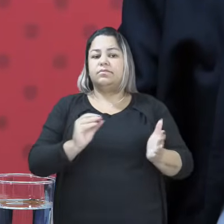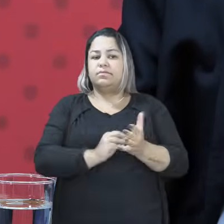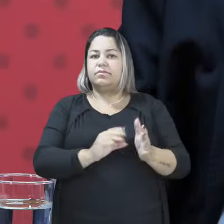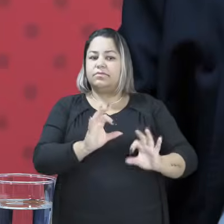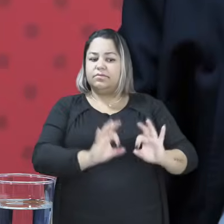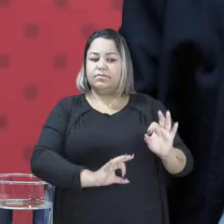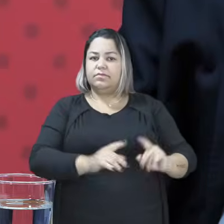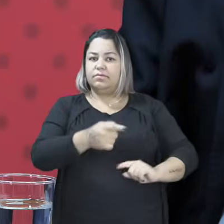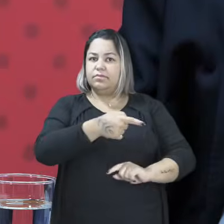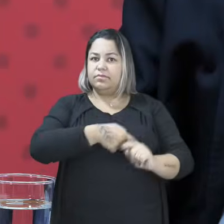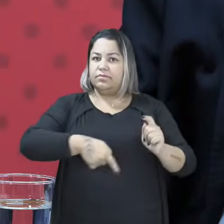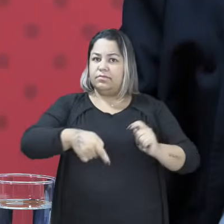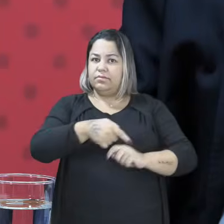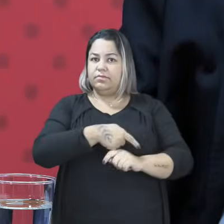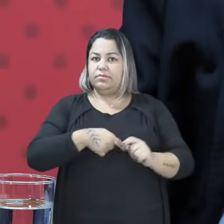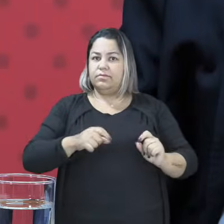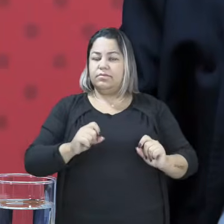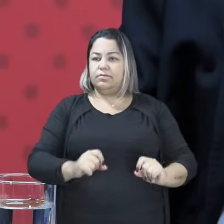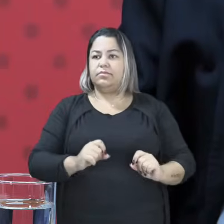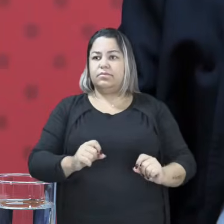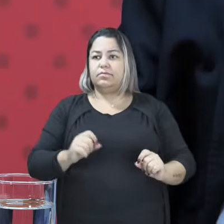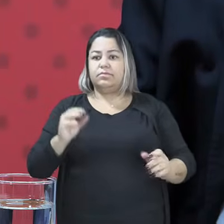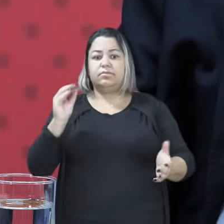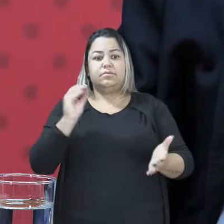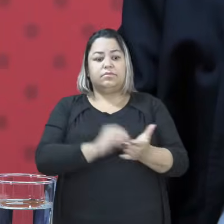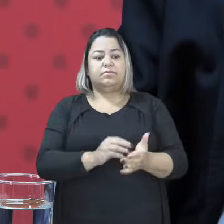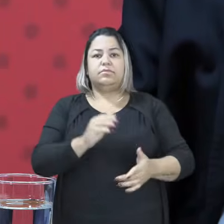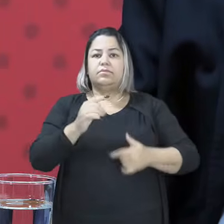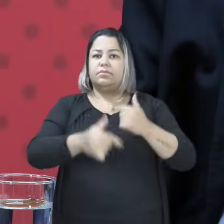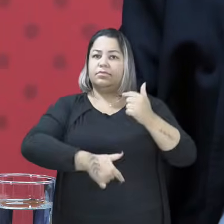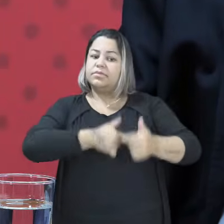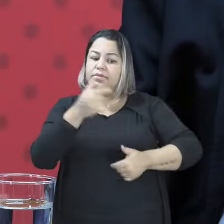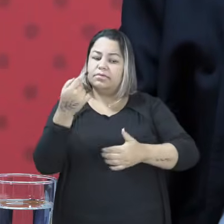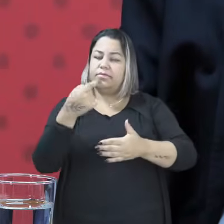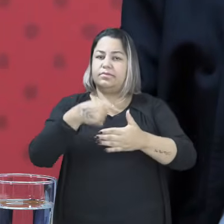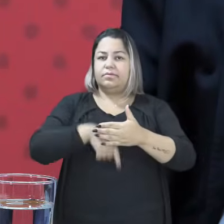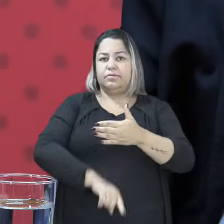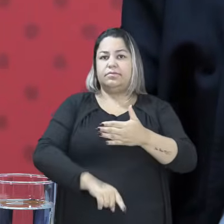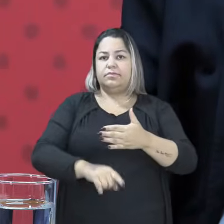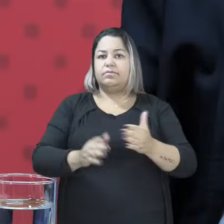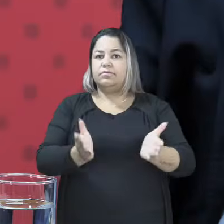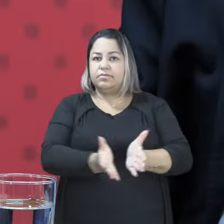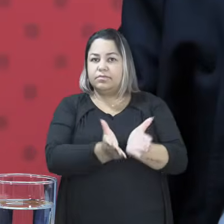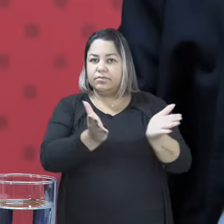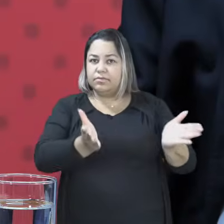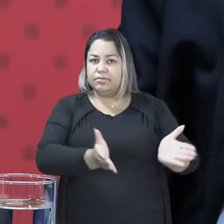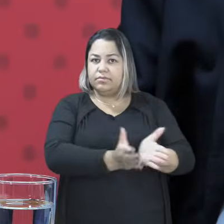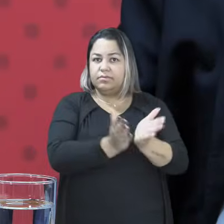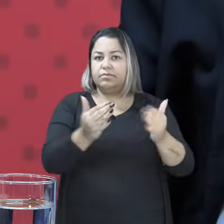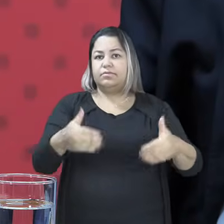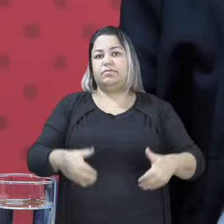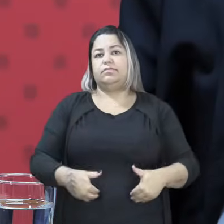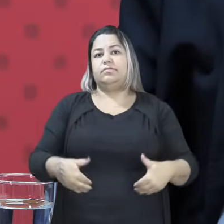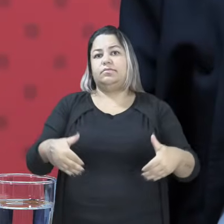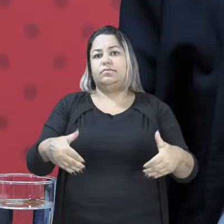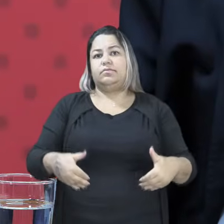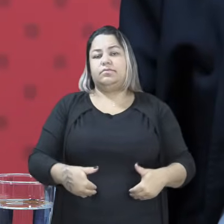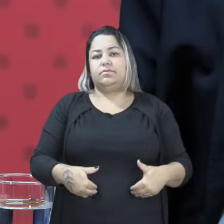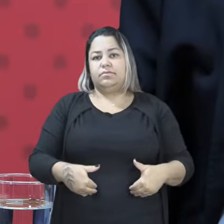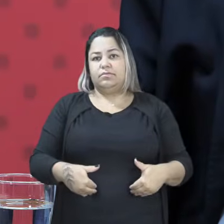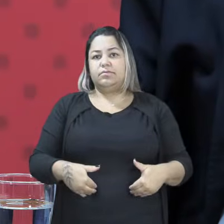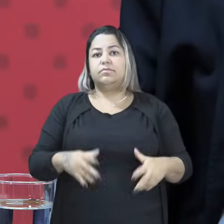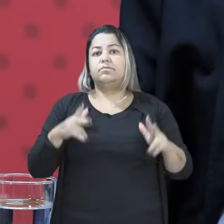econômica, de destruição de empregos, de aprofundamento da miséria, da fome, da pobreza,